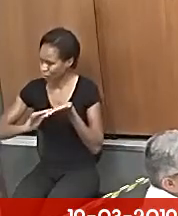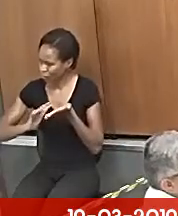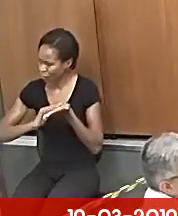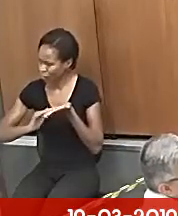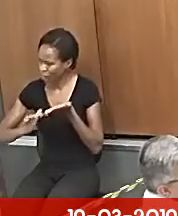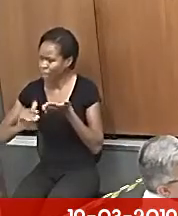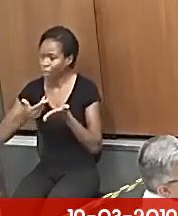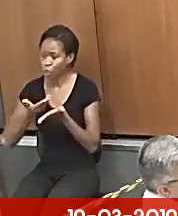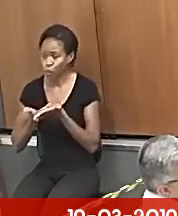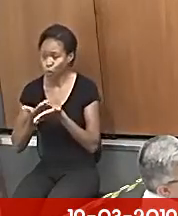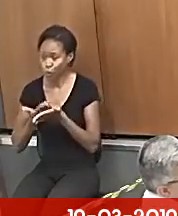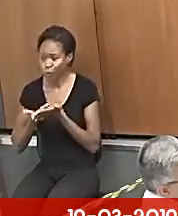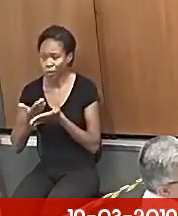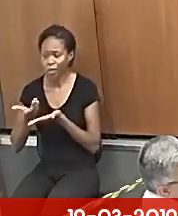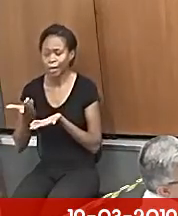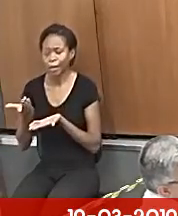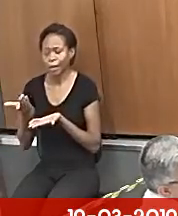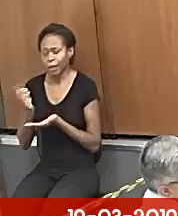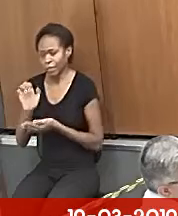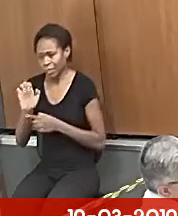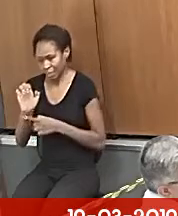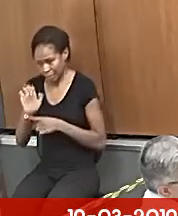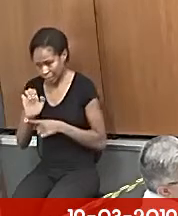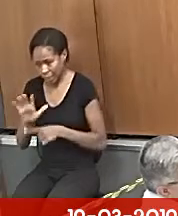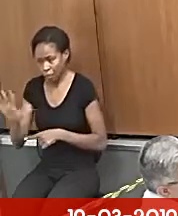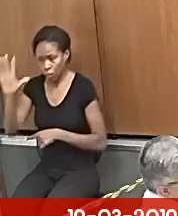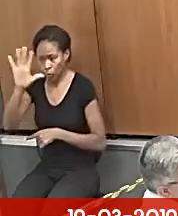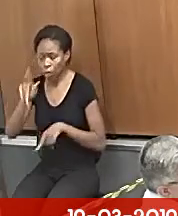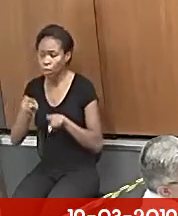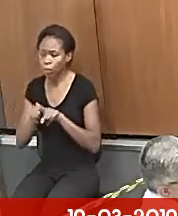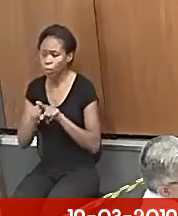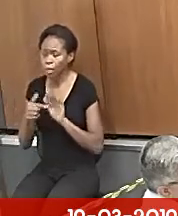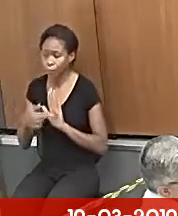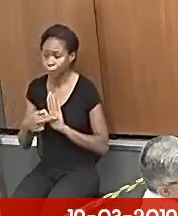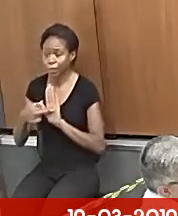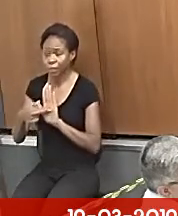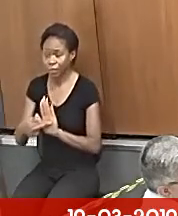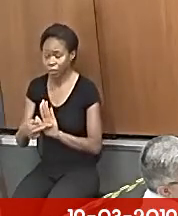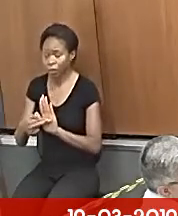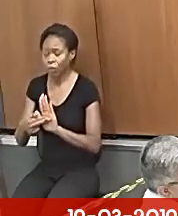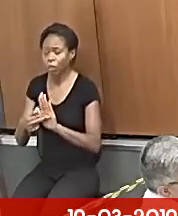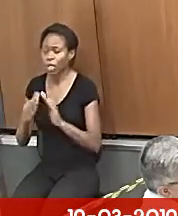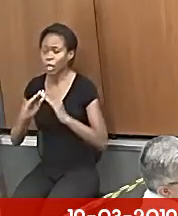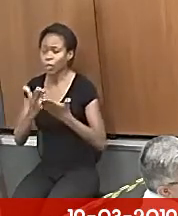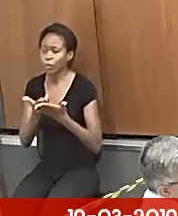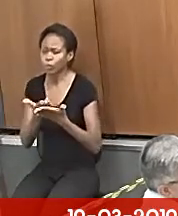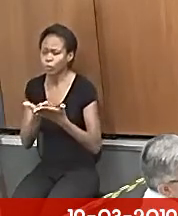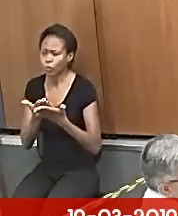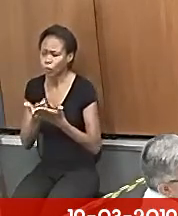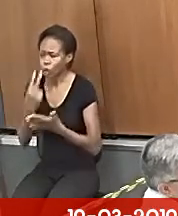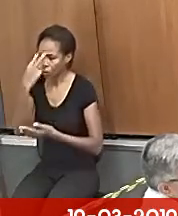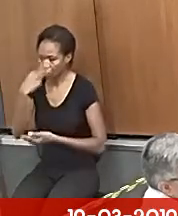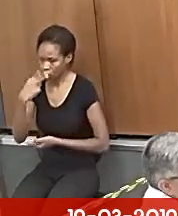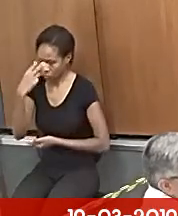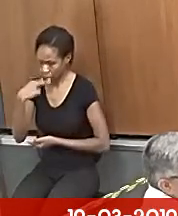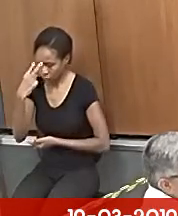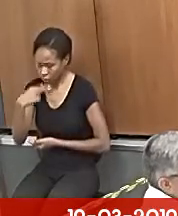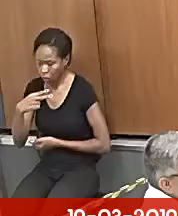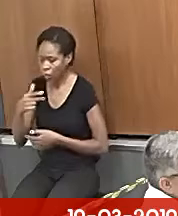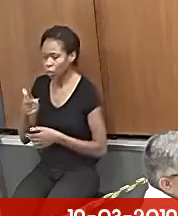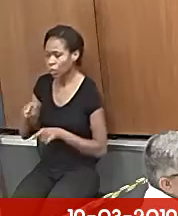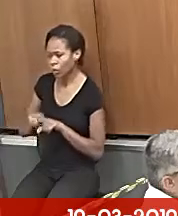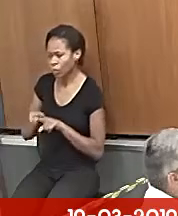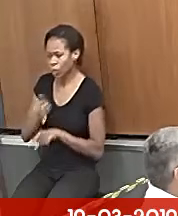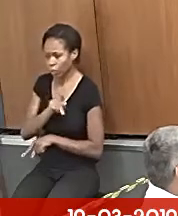aqui a representação da escola com deficiência visual né nós temos aqui o presidente